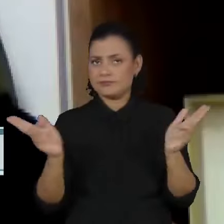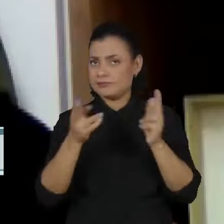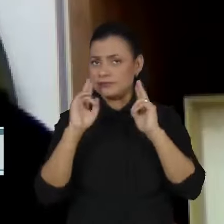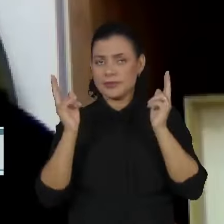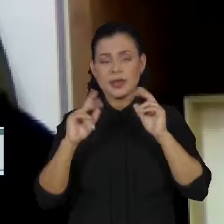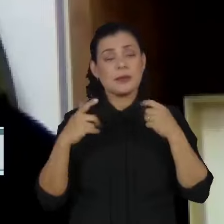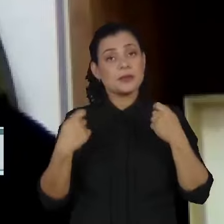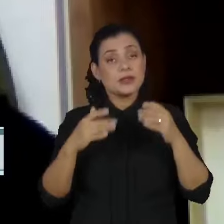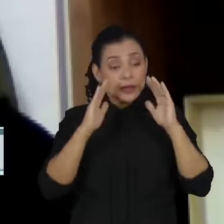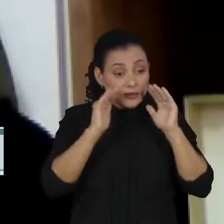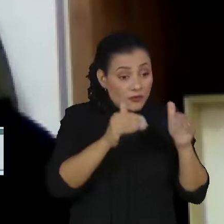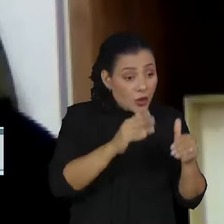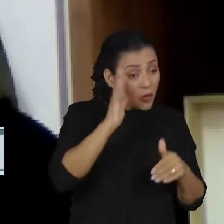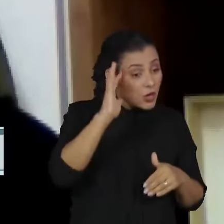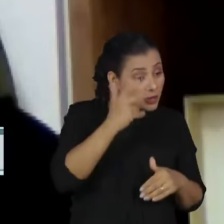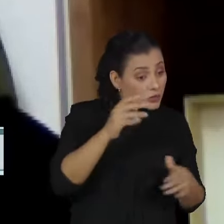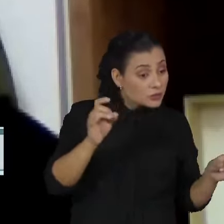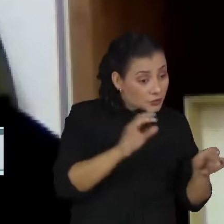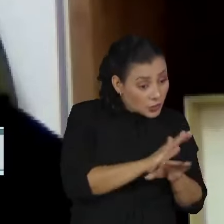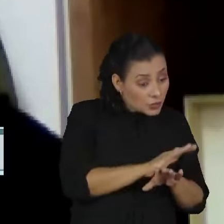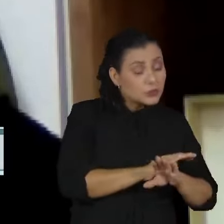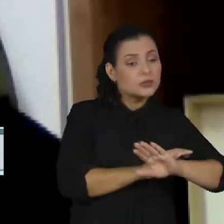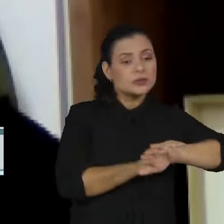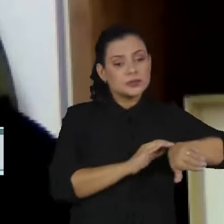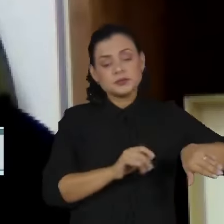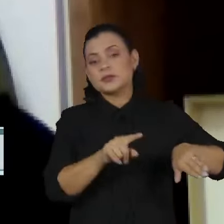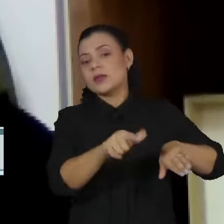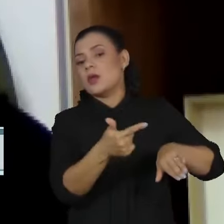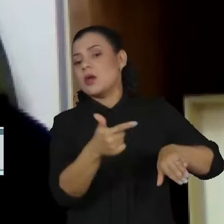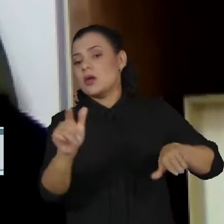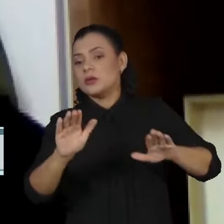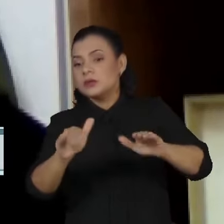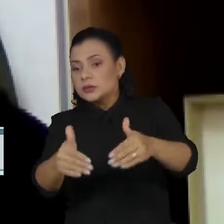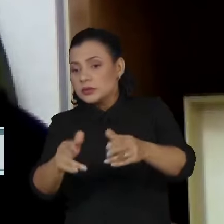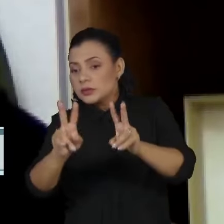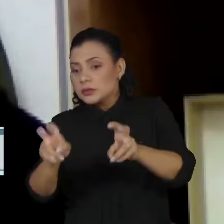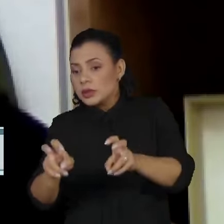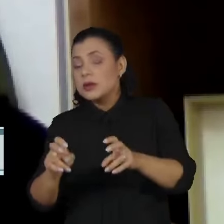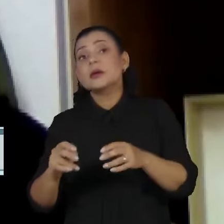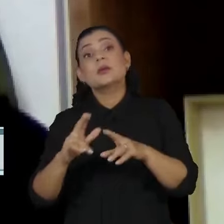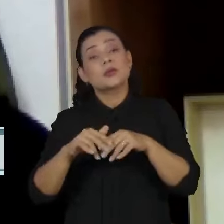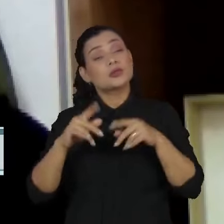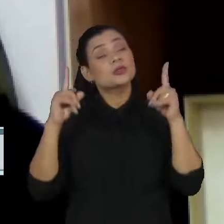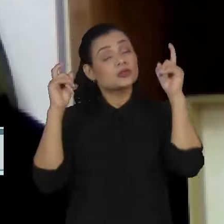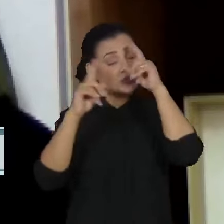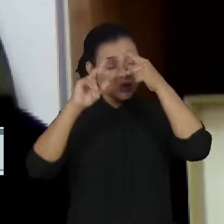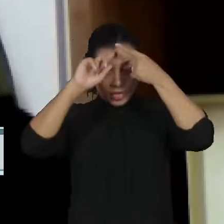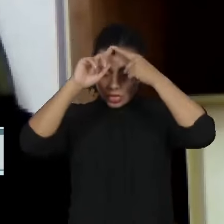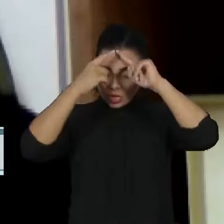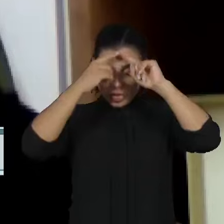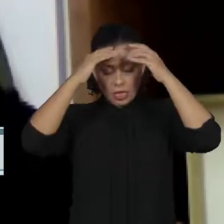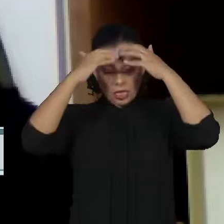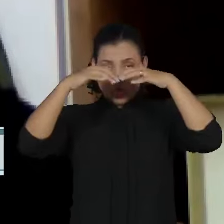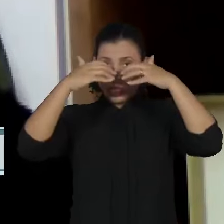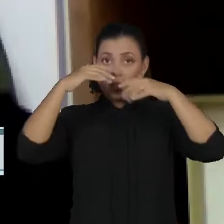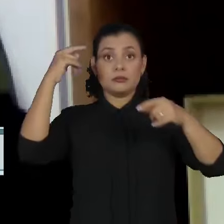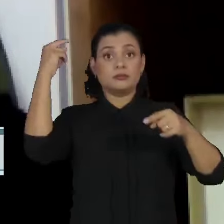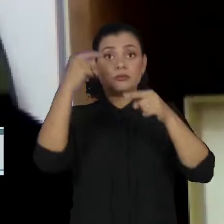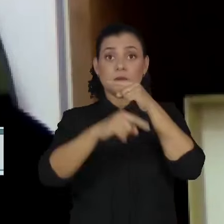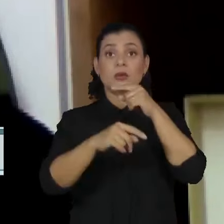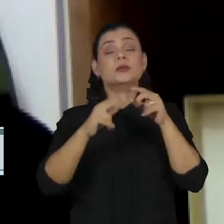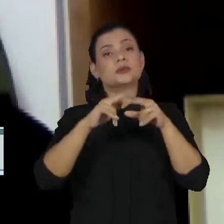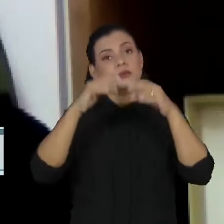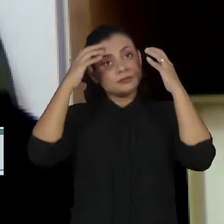gerando problemas, erros, distrações, dificuldade de processamento, justamente porque o